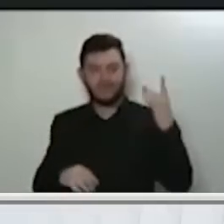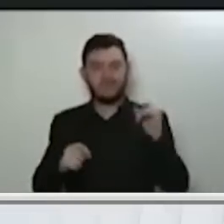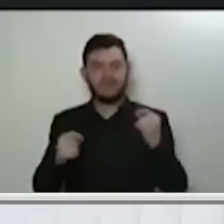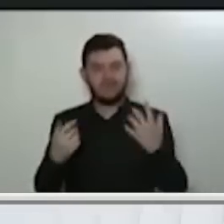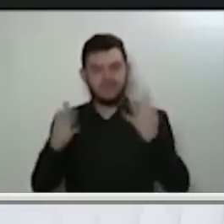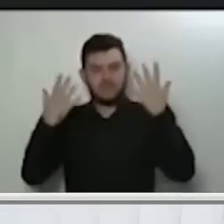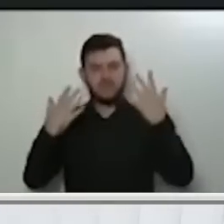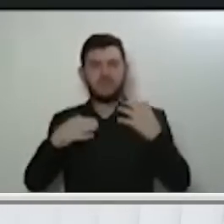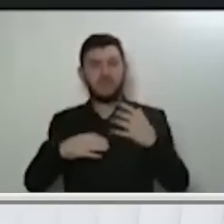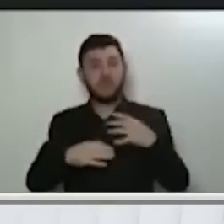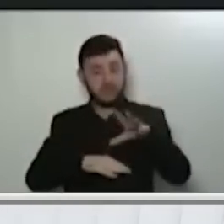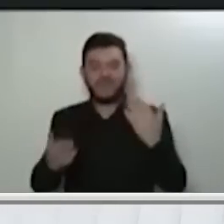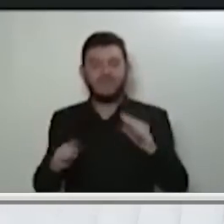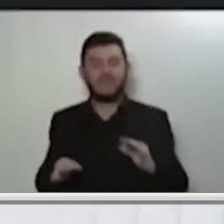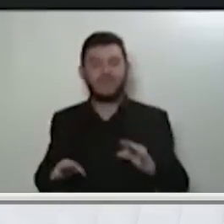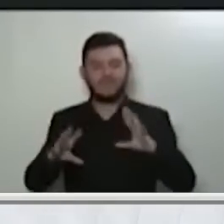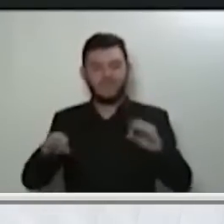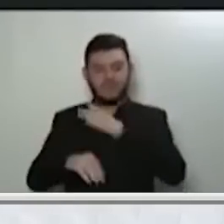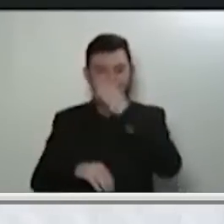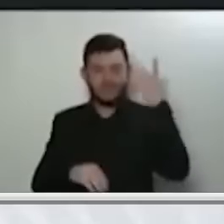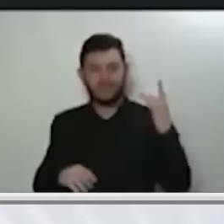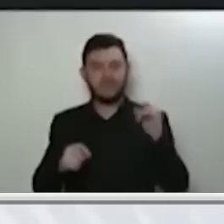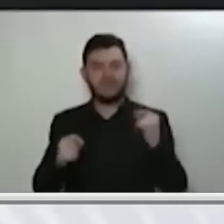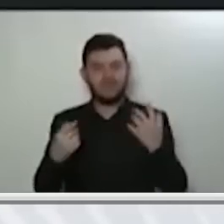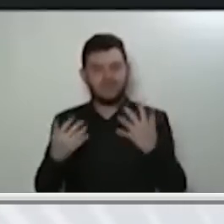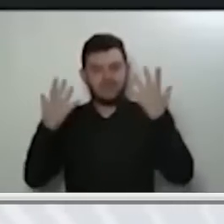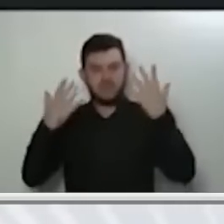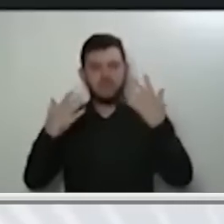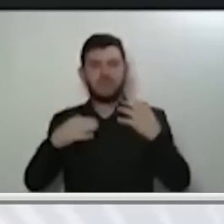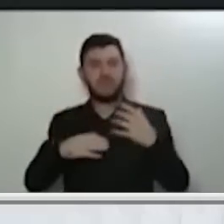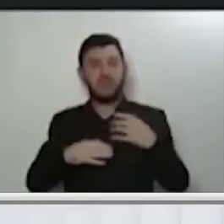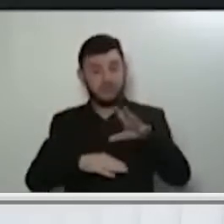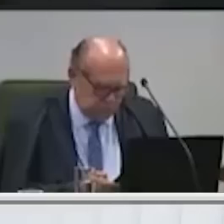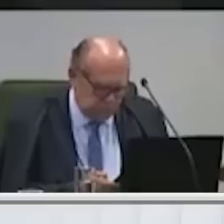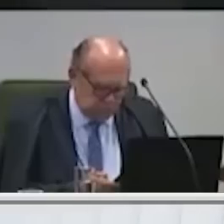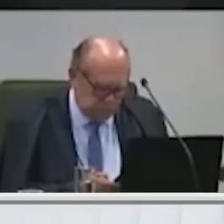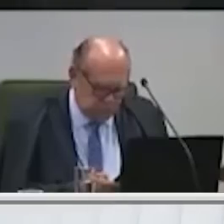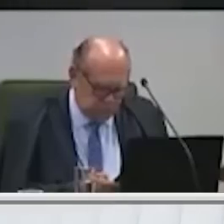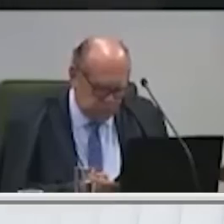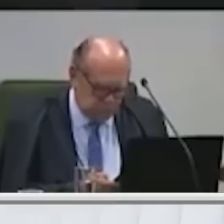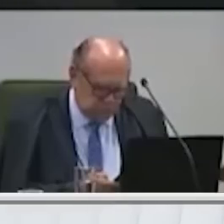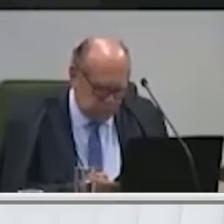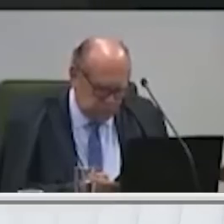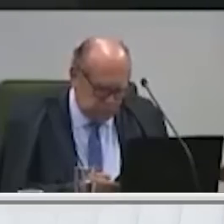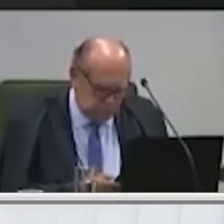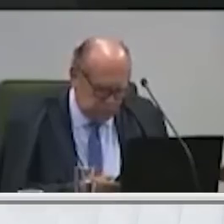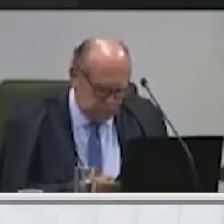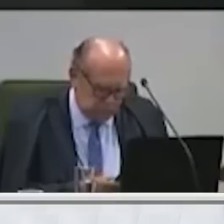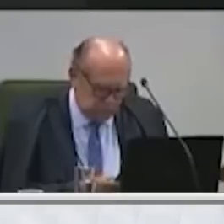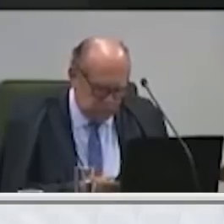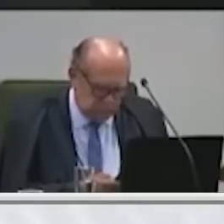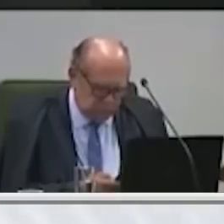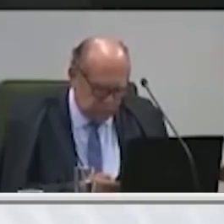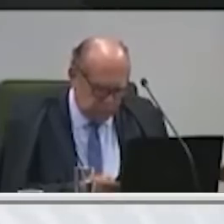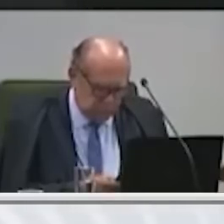Alessandro Vieira e do Randolfo Rodrigues, que principalmente do Randolfo, que eu falo que ele tem abstinência